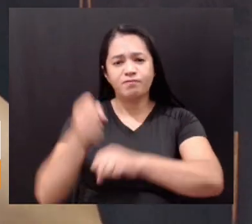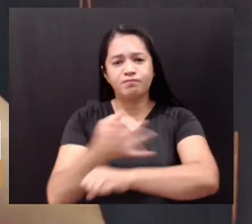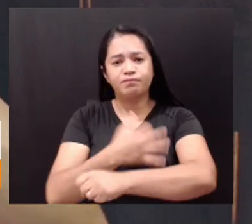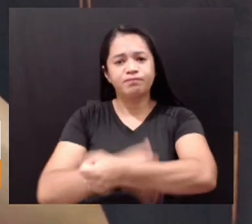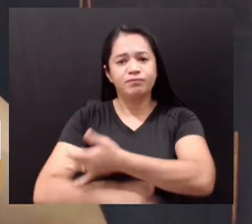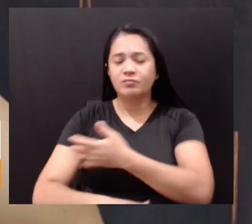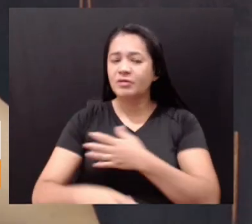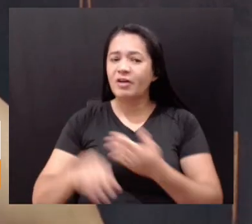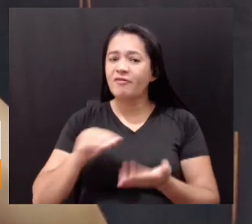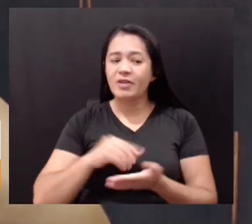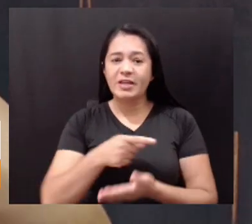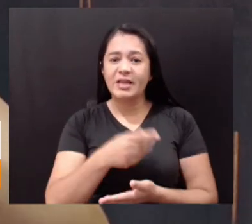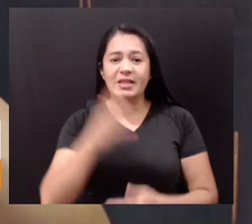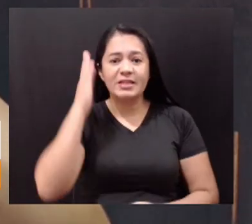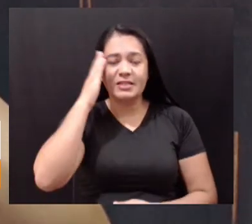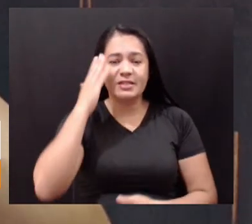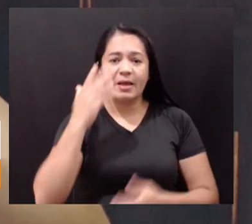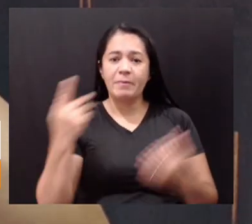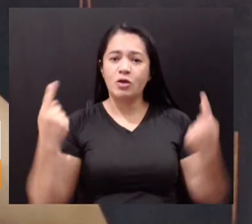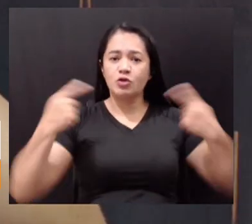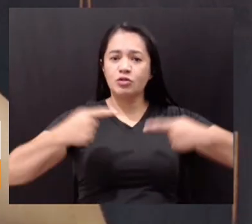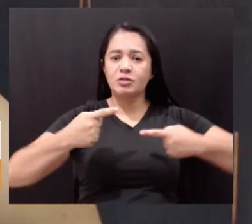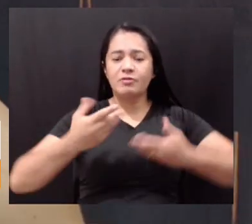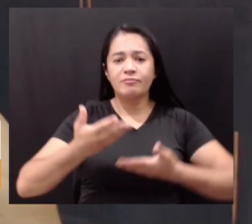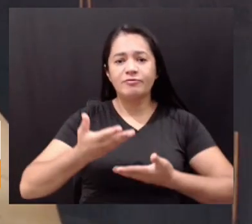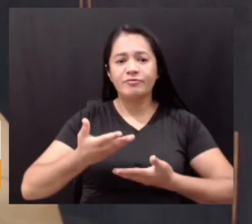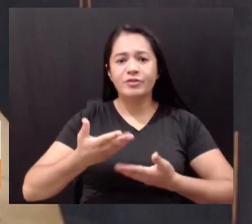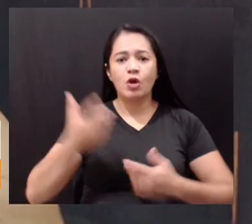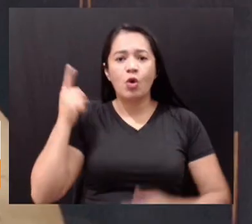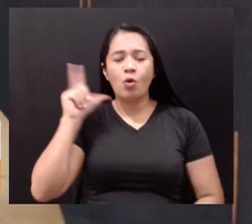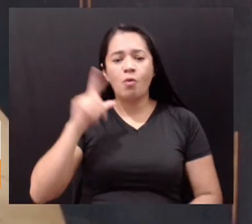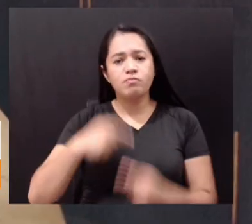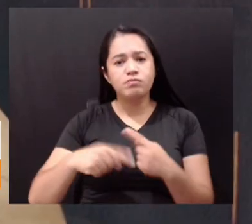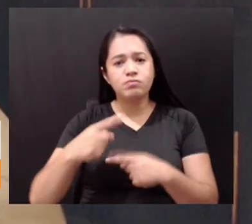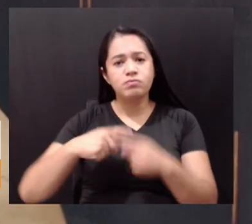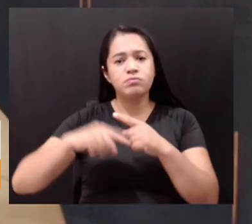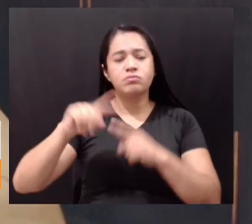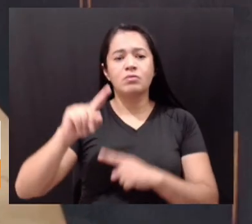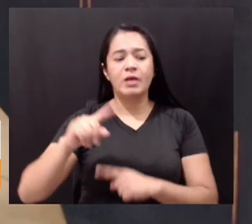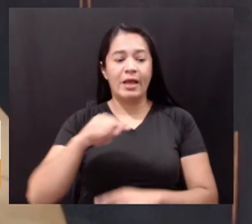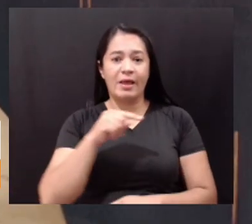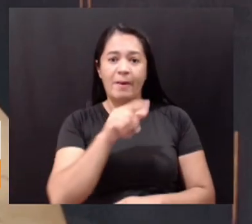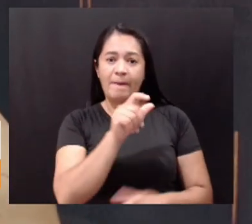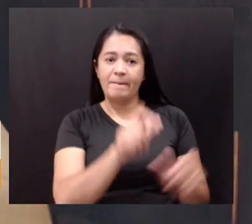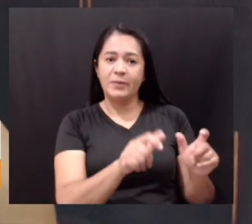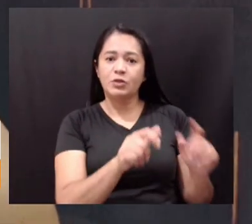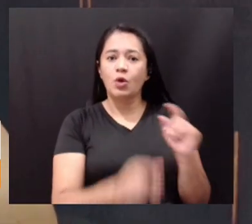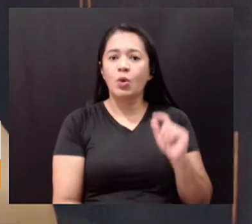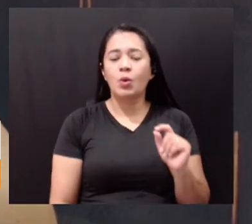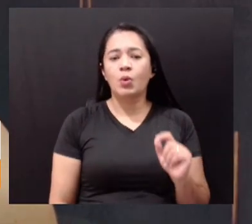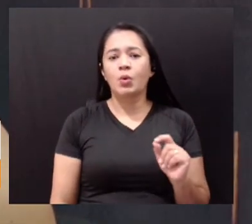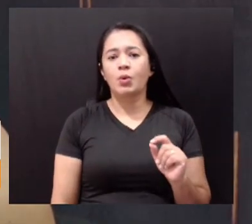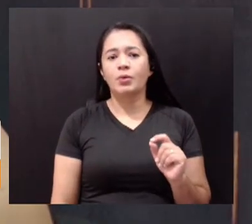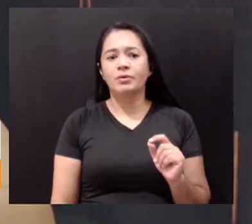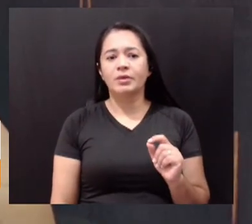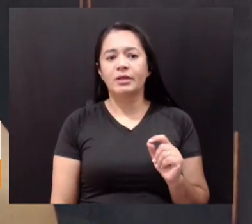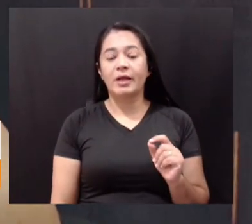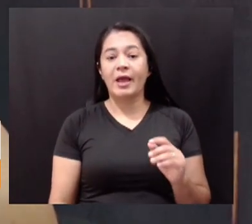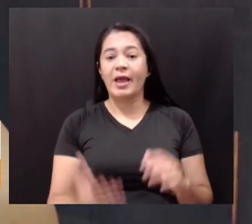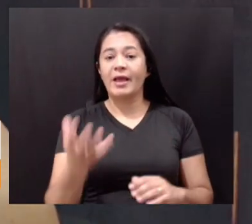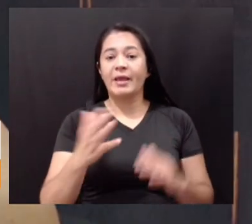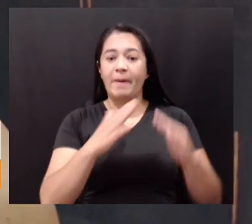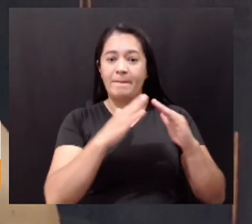com desafios e vicissitudes da vida. Então, são pessoas que, por exemplo, querem morar fora, ou têm